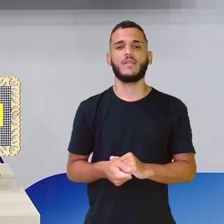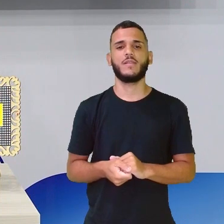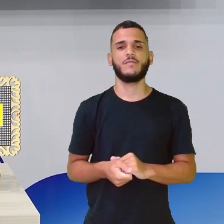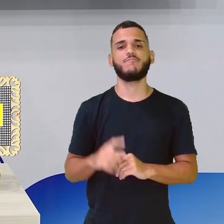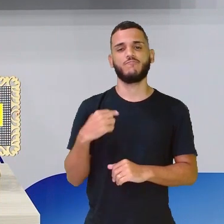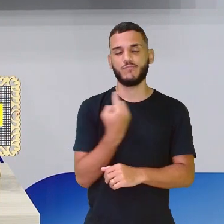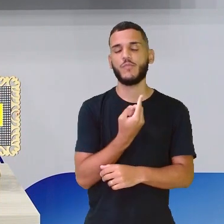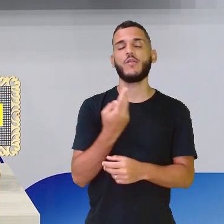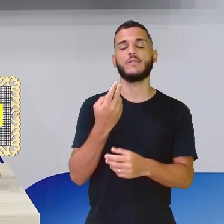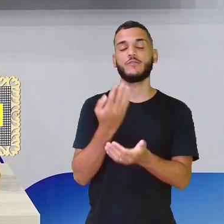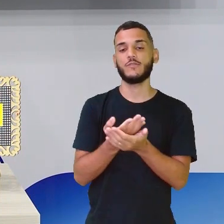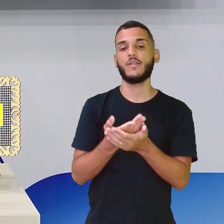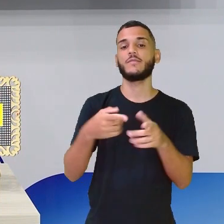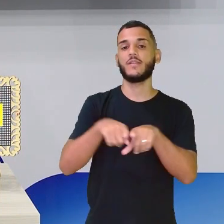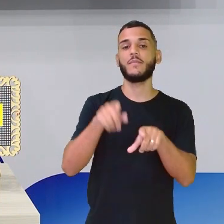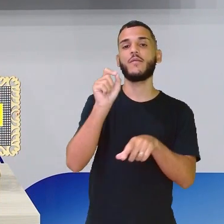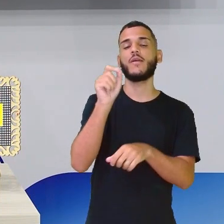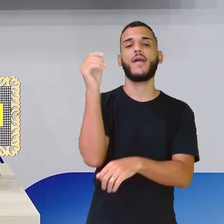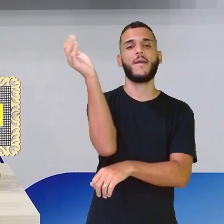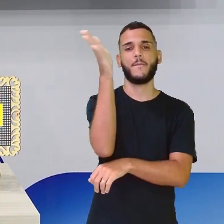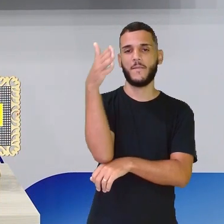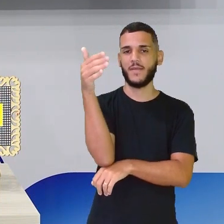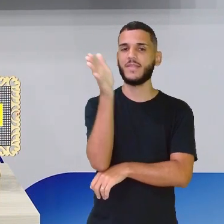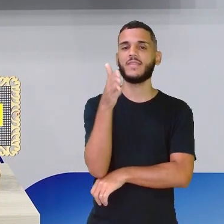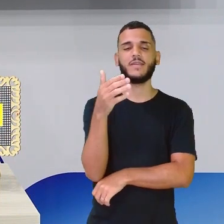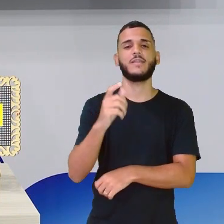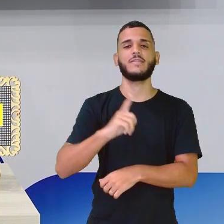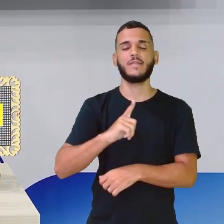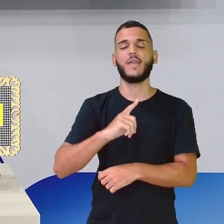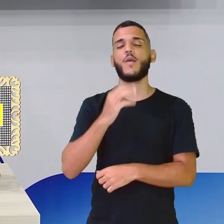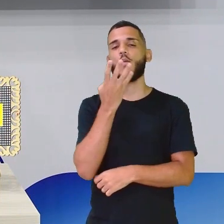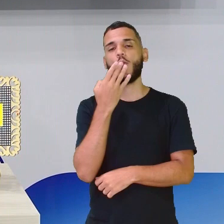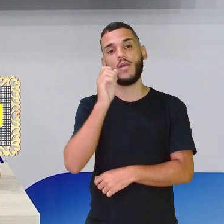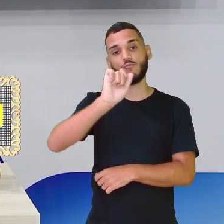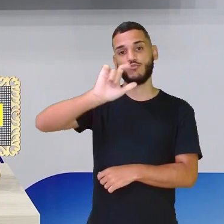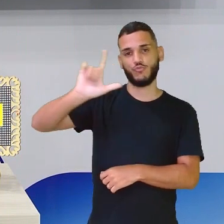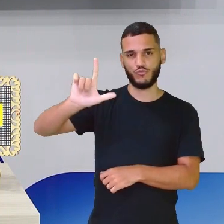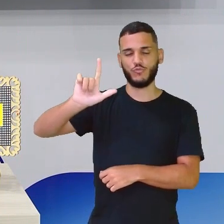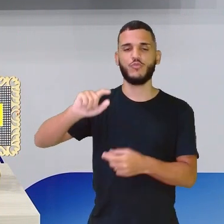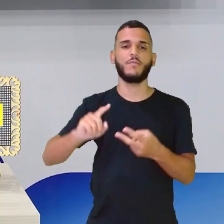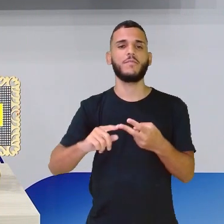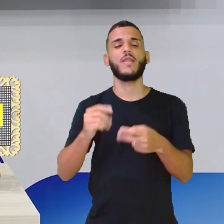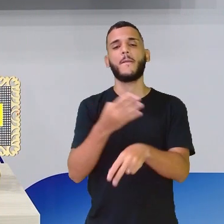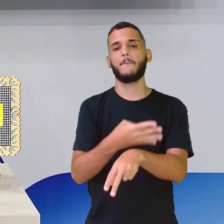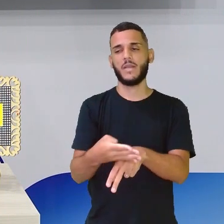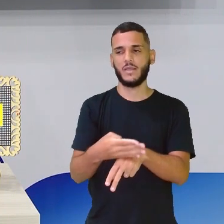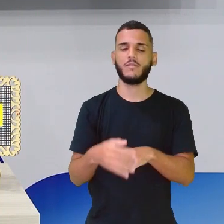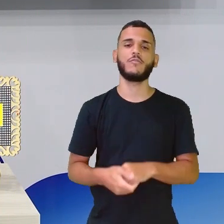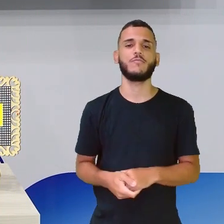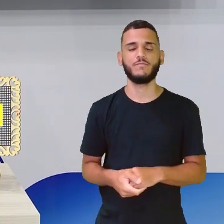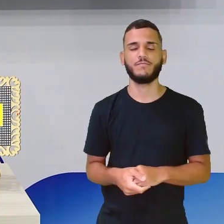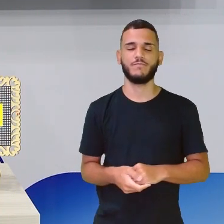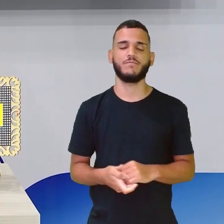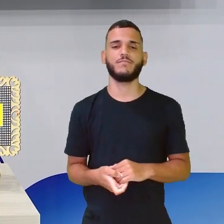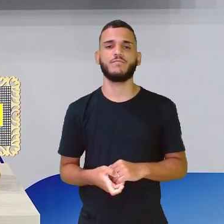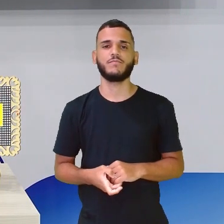a bandeira dele lá do Uruguai tem as cores azul e branco, que são as cores